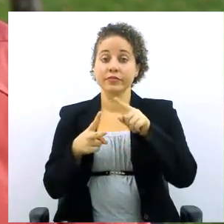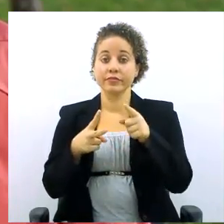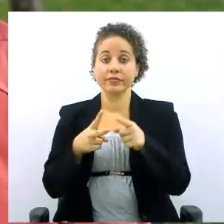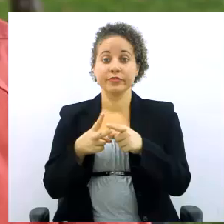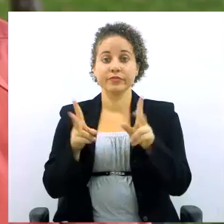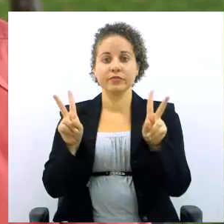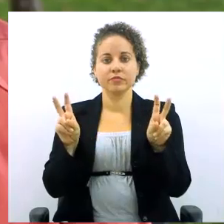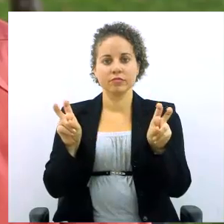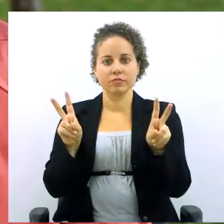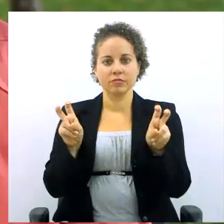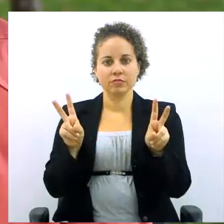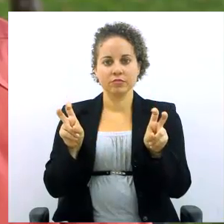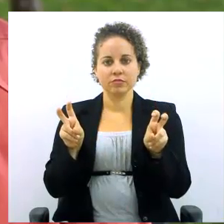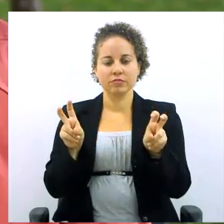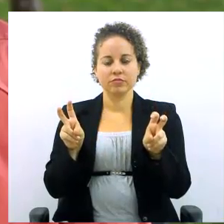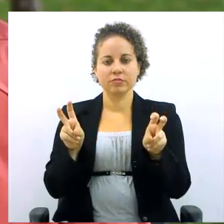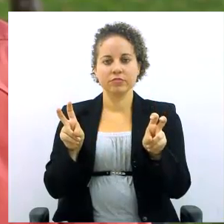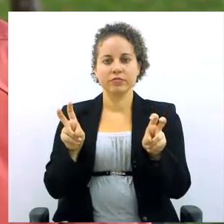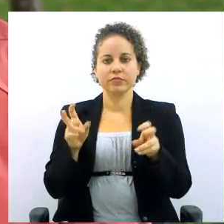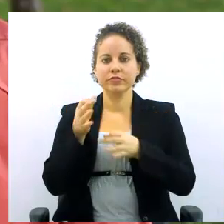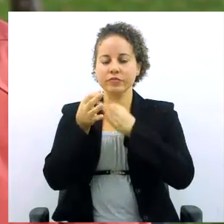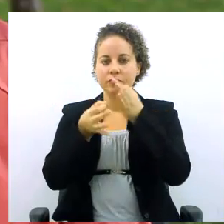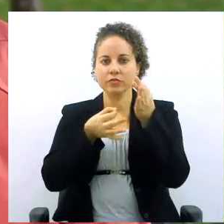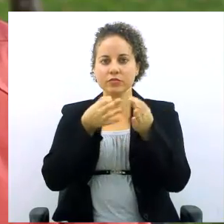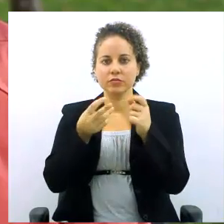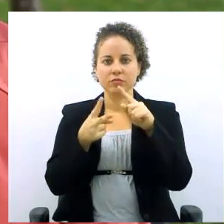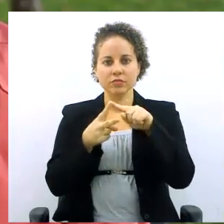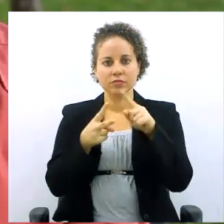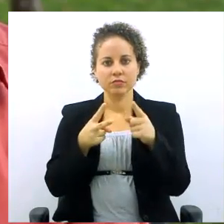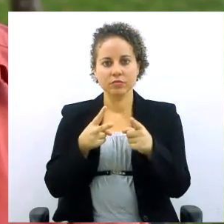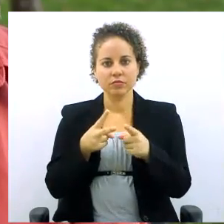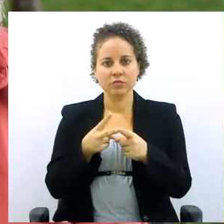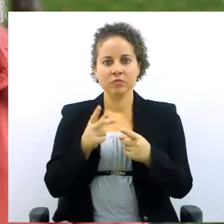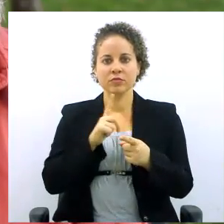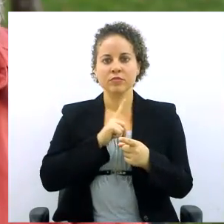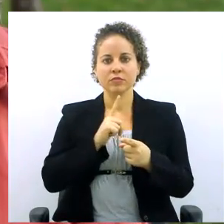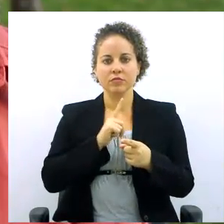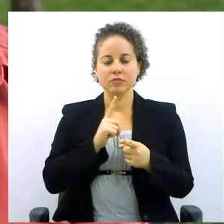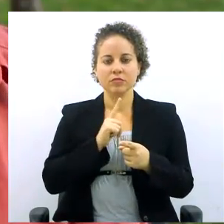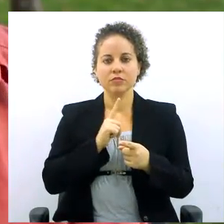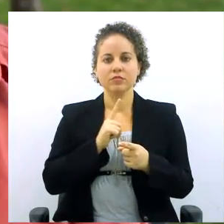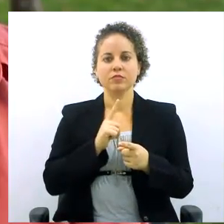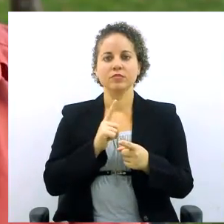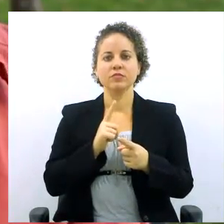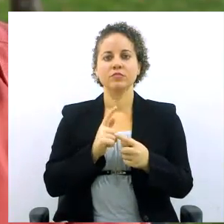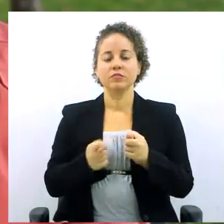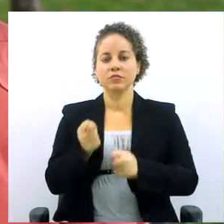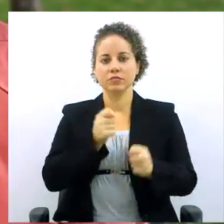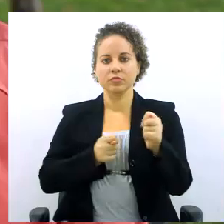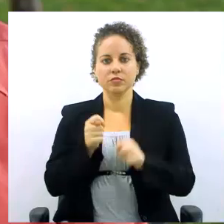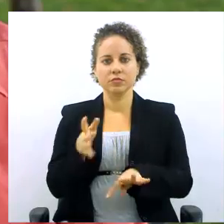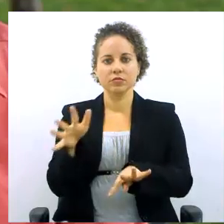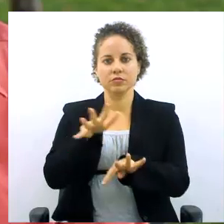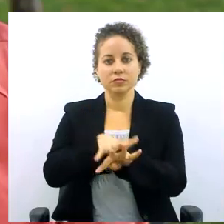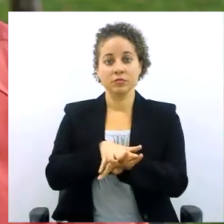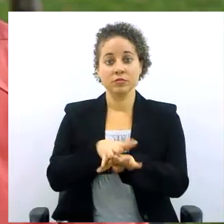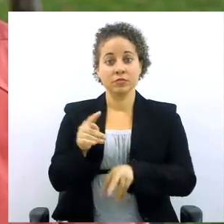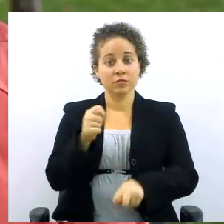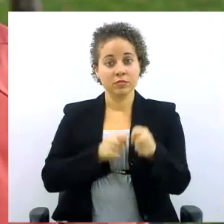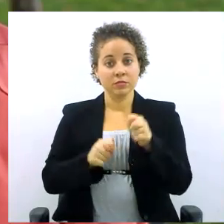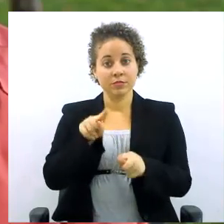né, essas duas expressões, economia inclusiva e economia